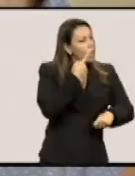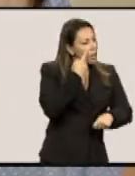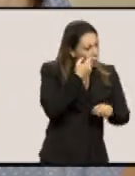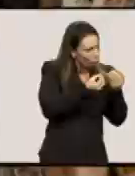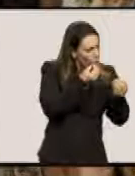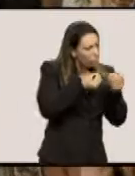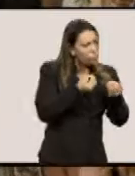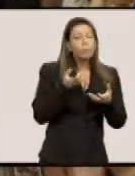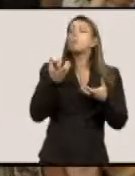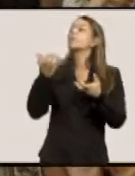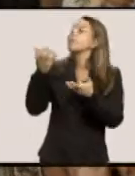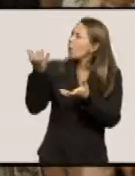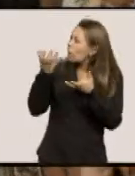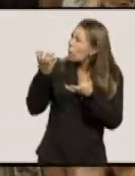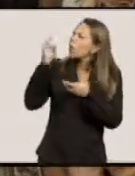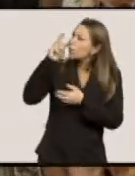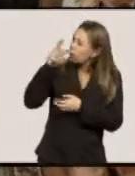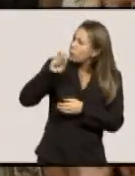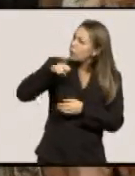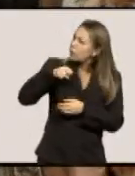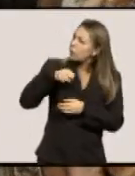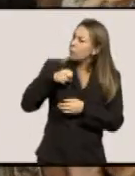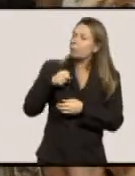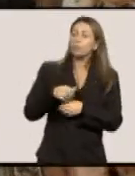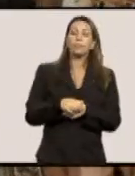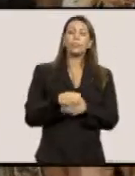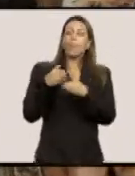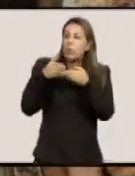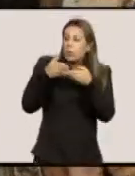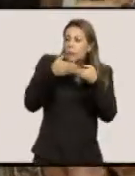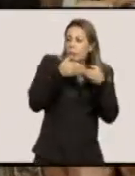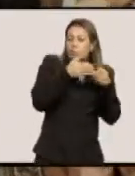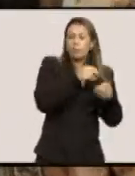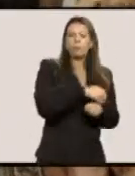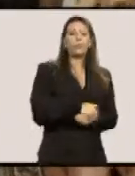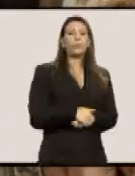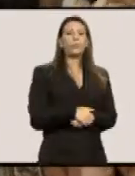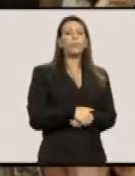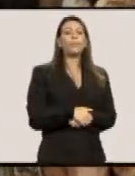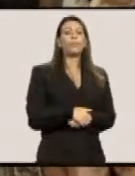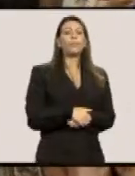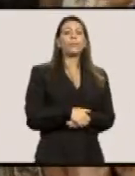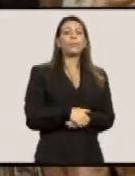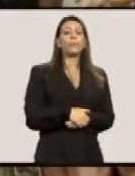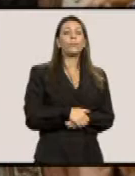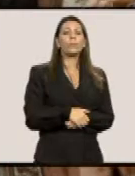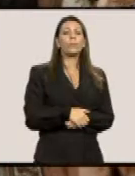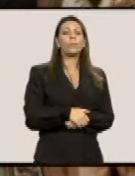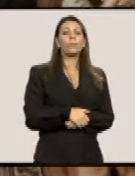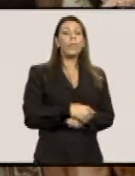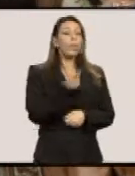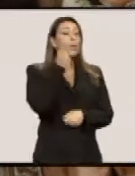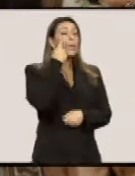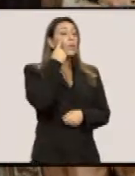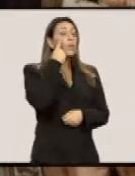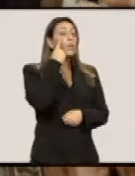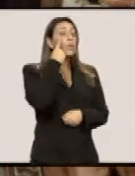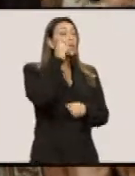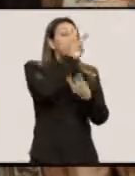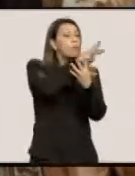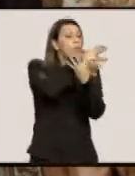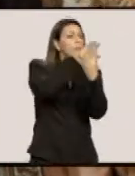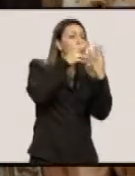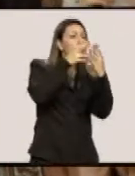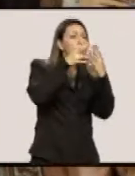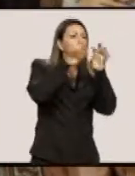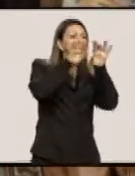Quer ver como? Claro que eu quero ver. Então passa pra lá. Senta, senta, senta ali. Aninha senta no meio do casal. Aqui, dona Suzana, deixa eu dar uma olhadinha nessas